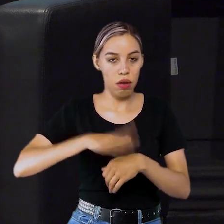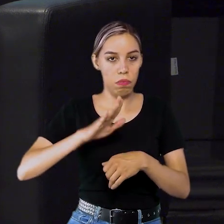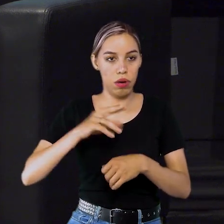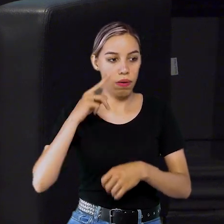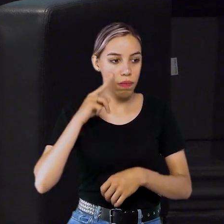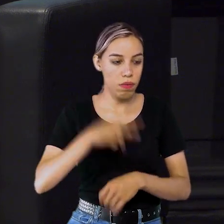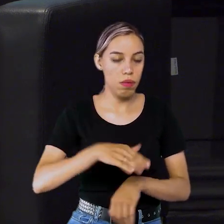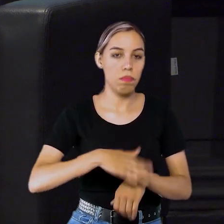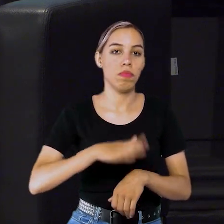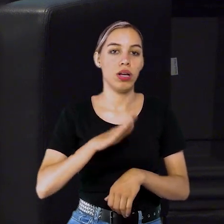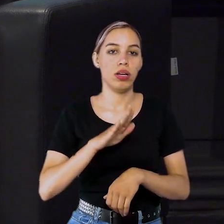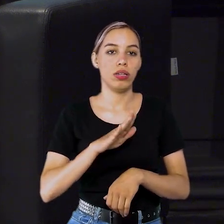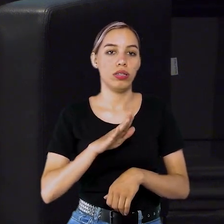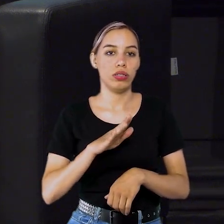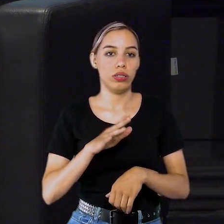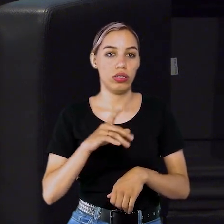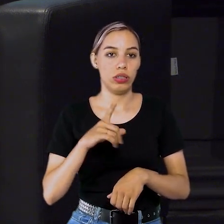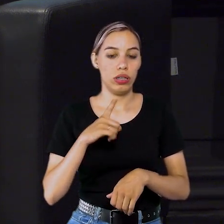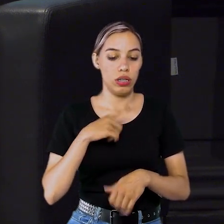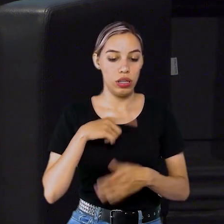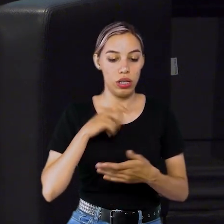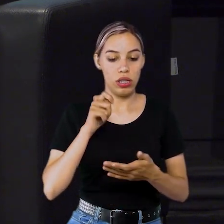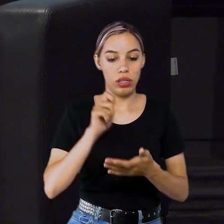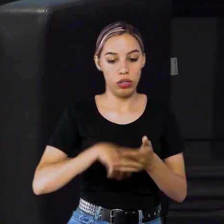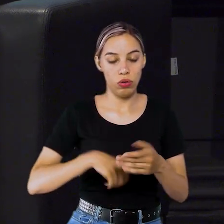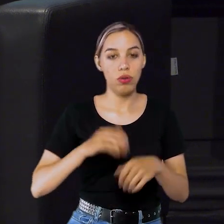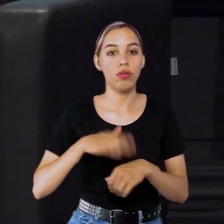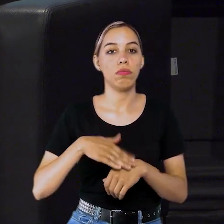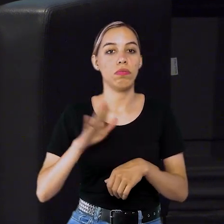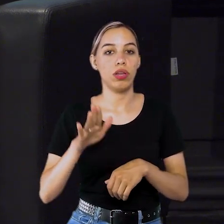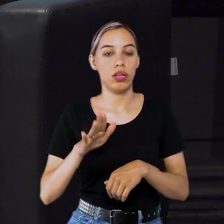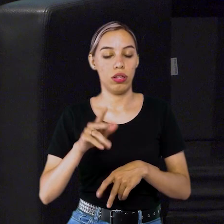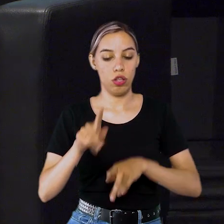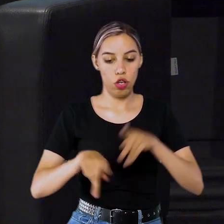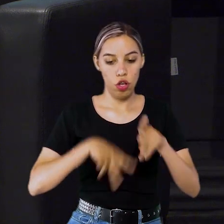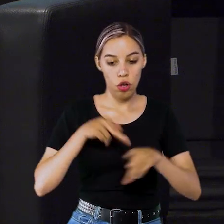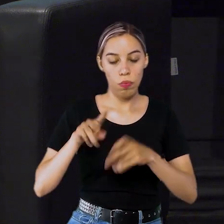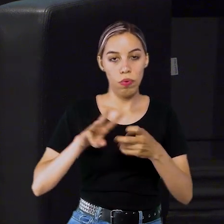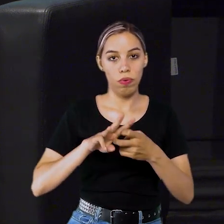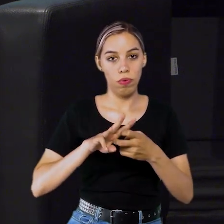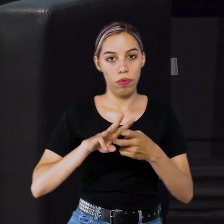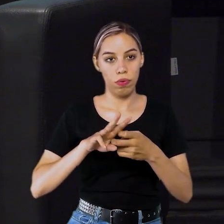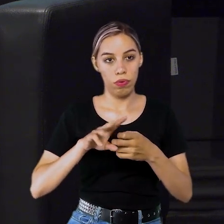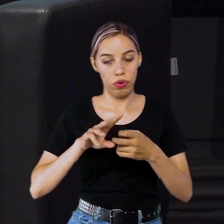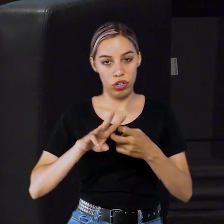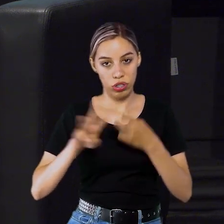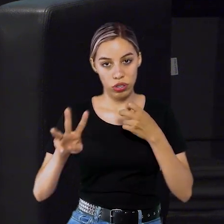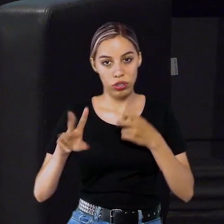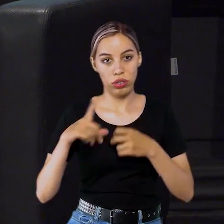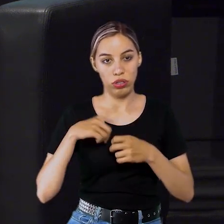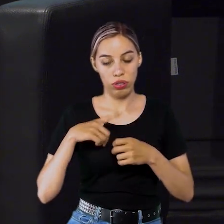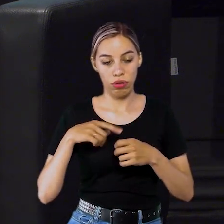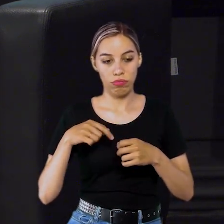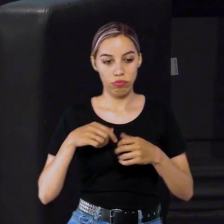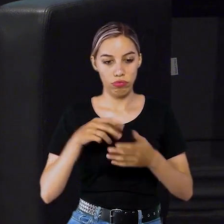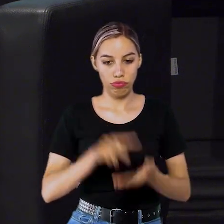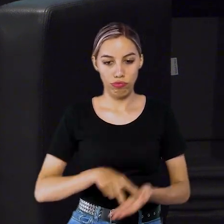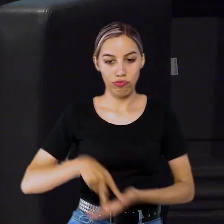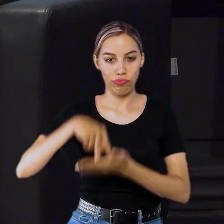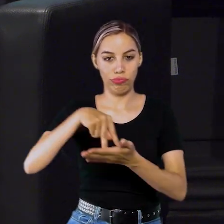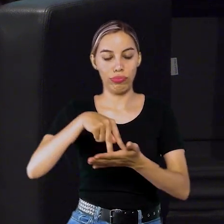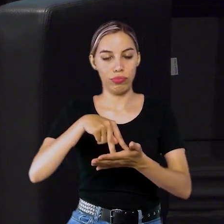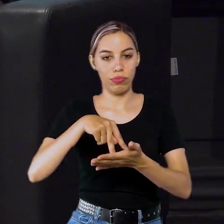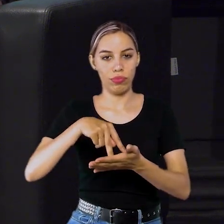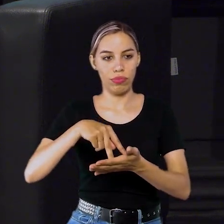vendo mais, que a gente também vai ver mais autores indígenas, mais pessoas indígenas ocupando esses espaços. Mas eu queria muito ouvir do